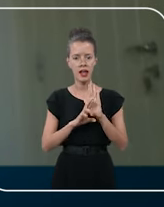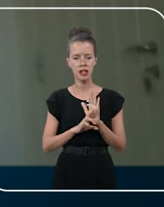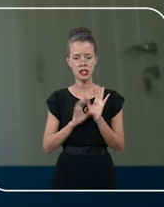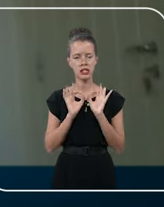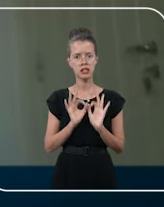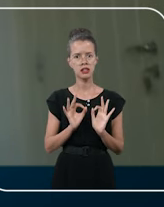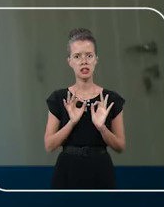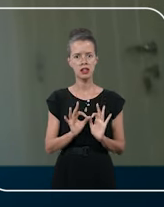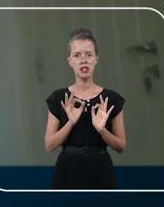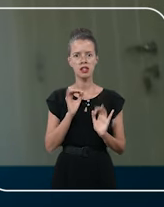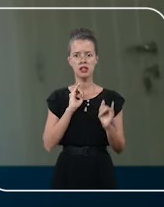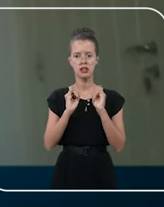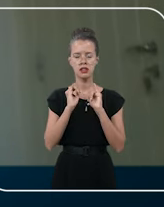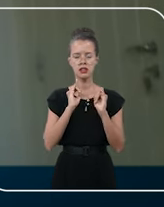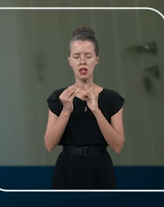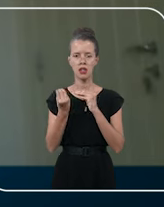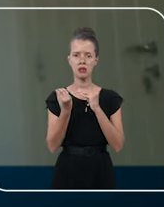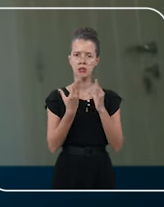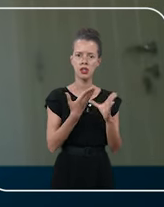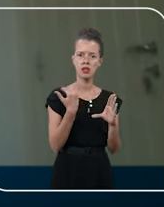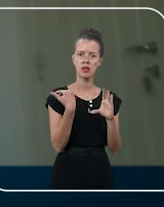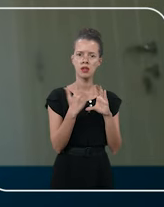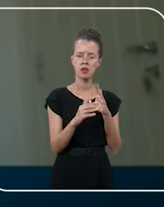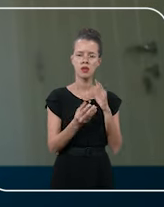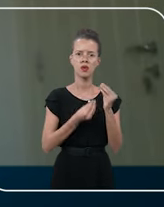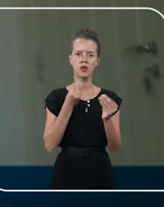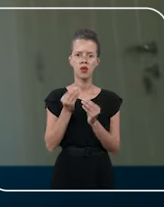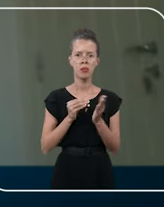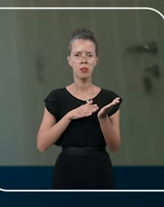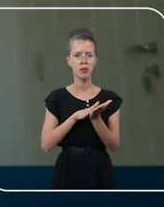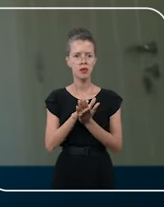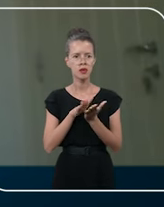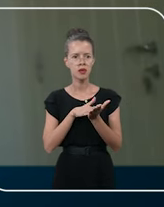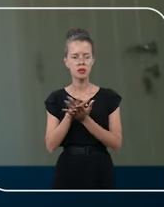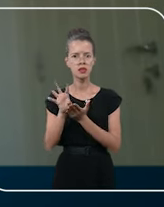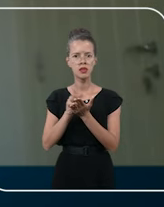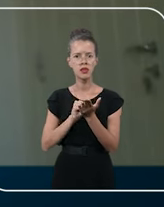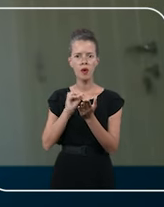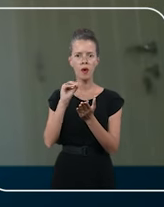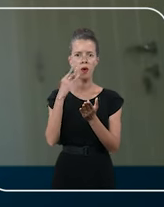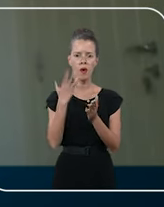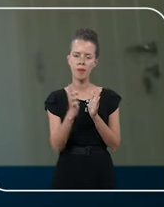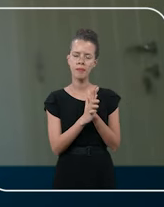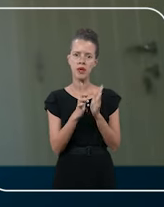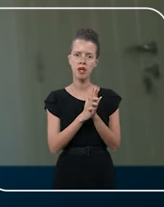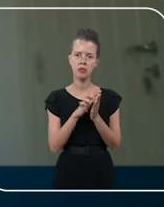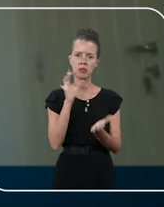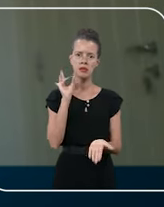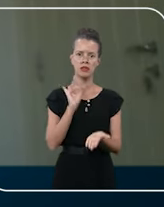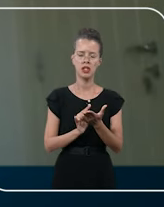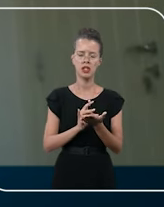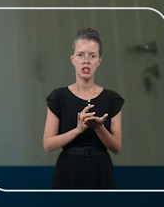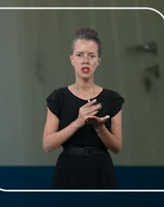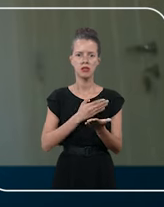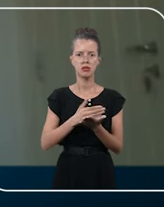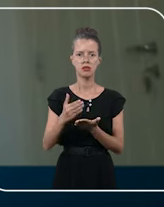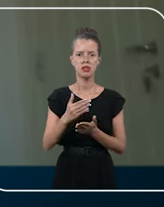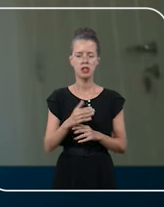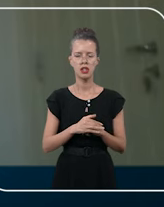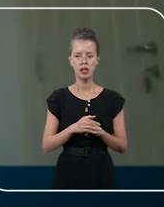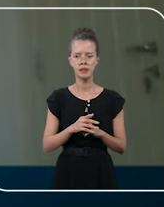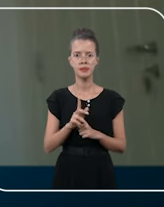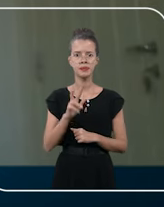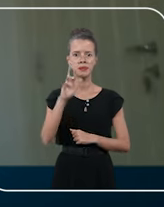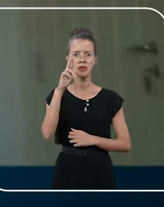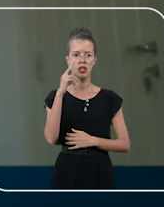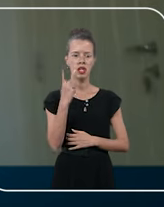ser disponibilizados, se vão ser cópias, se vão ser os dados originais, quem que vai ser a pessoa responsável por verificar